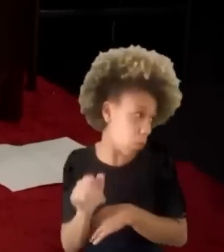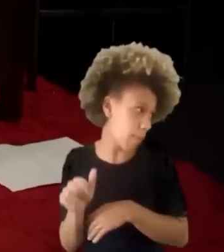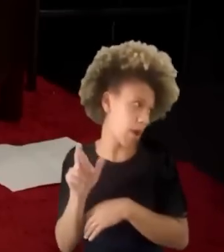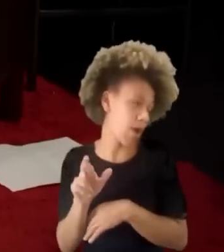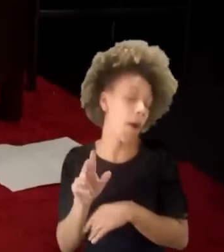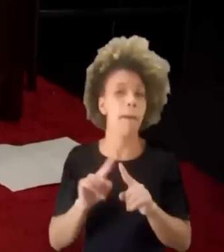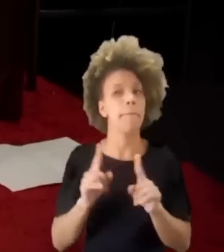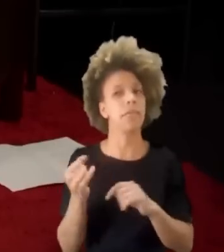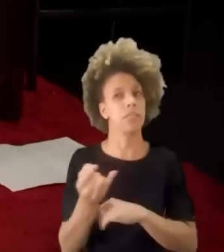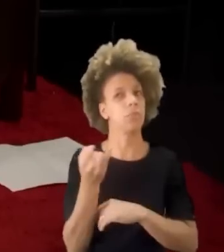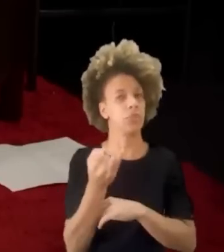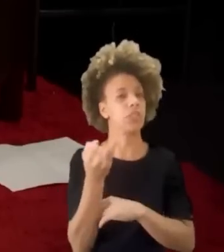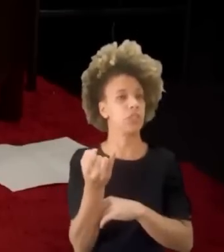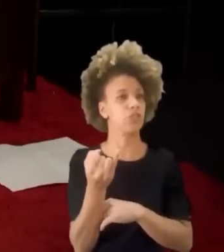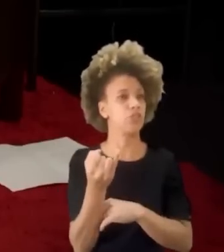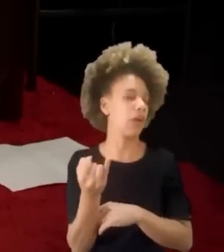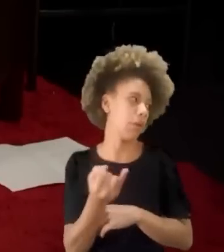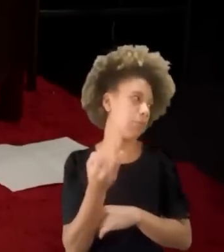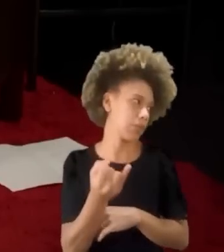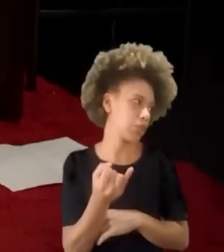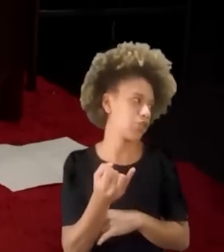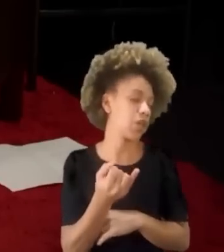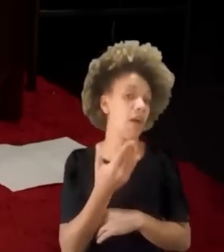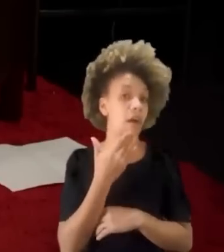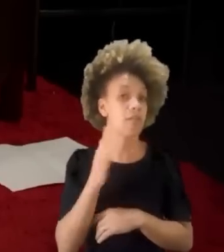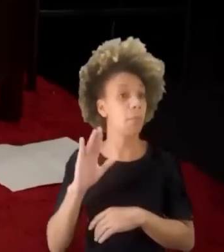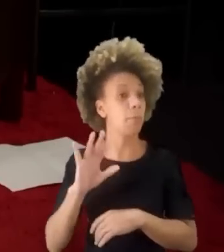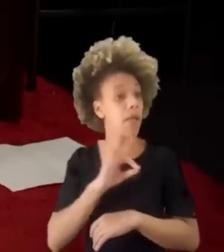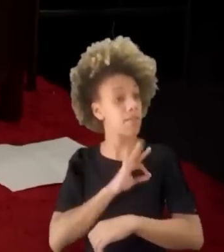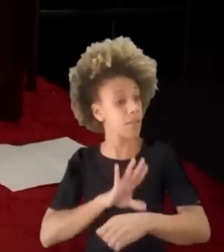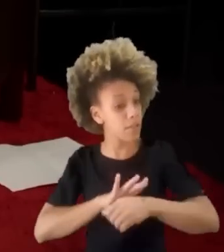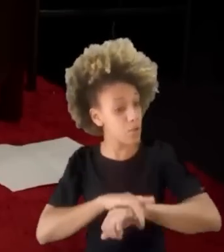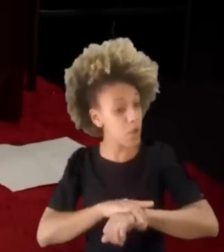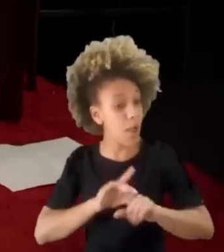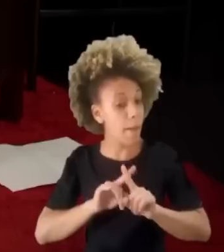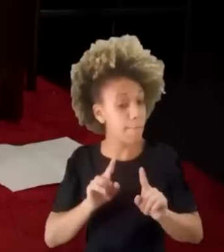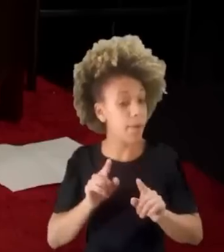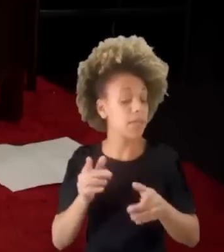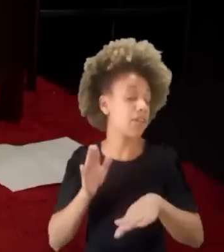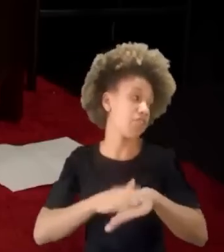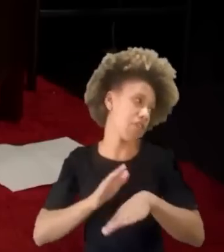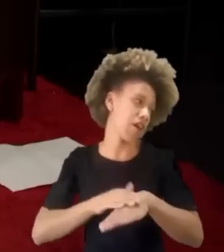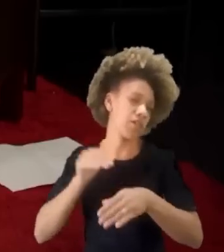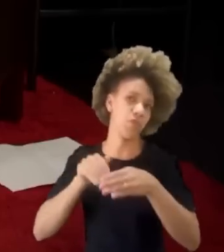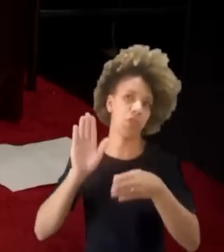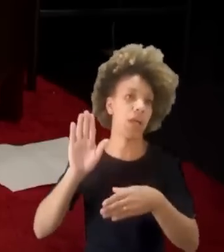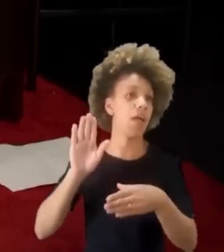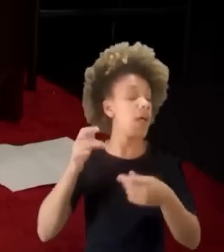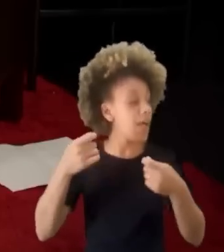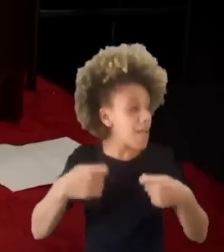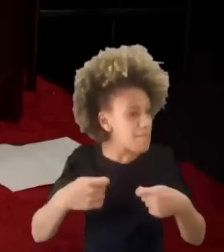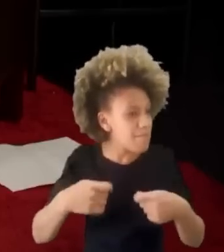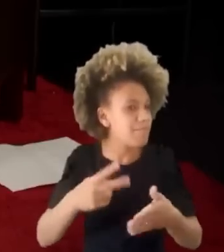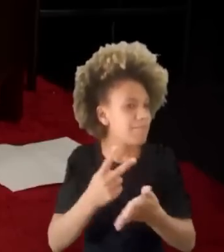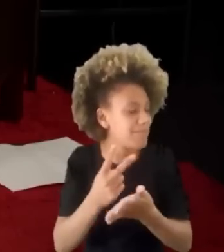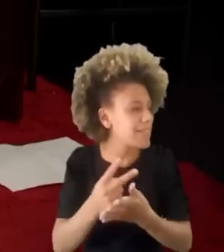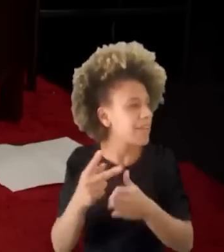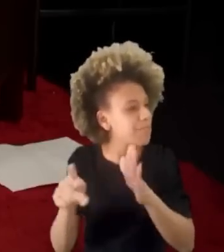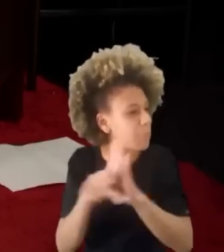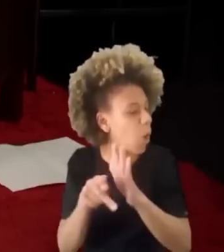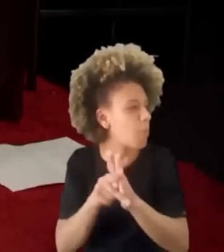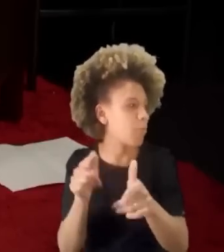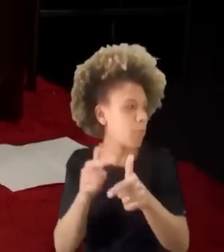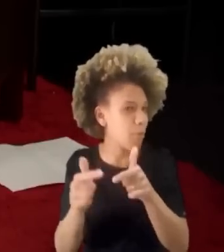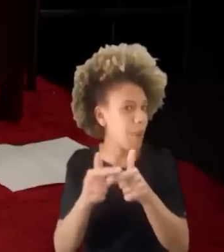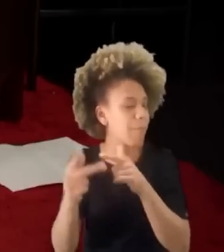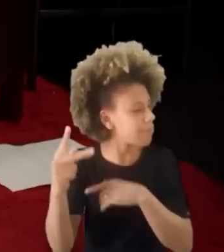Mas é isso é importante assim é é essa a promessa da segurança que faz esse cara votar né sempre uma necessidade pontual